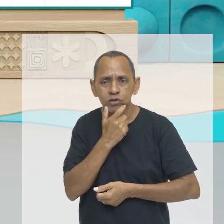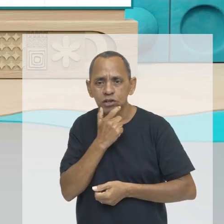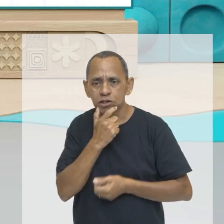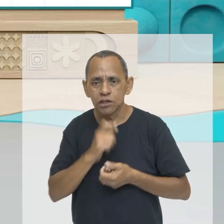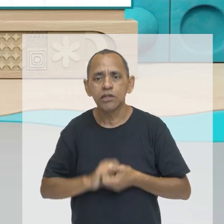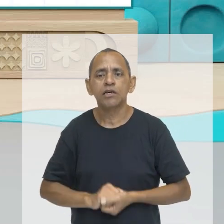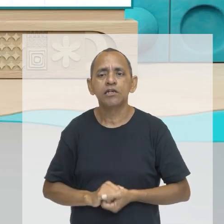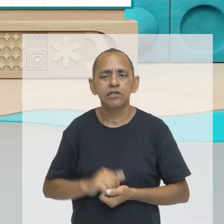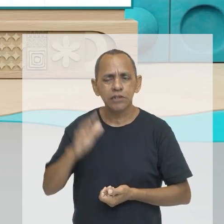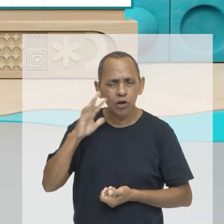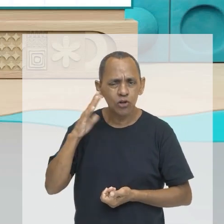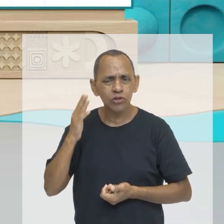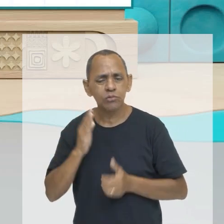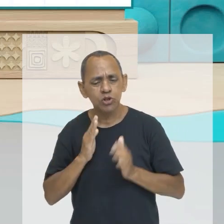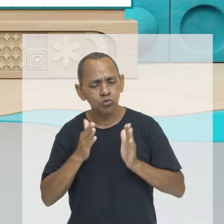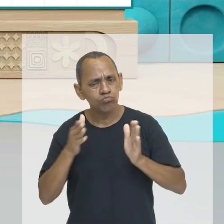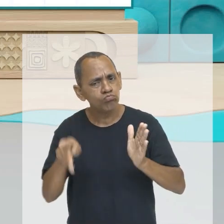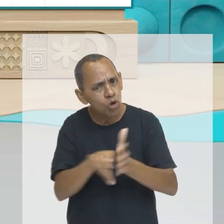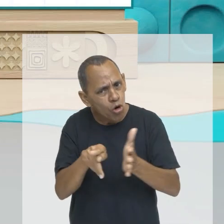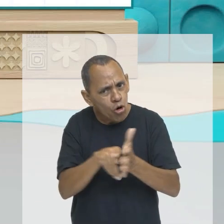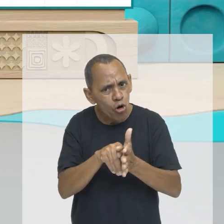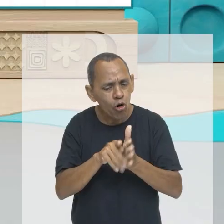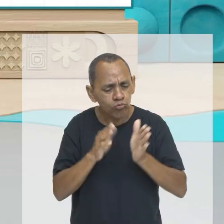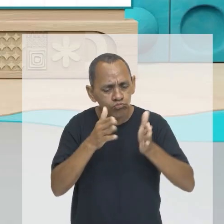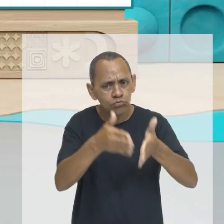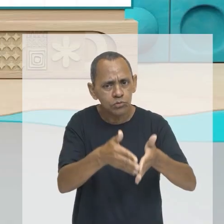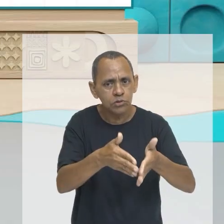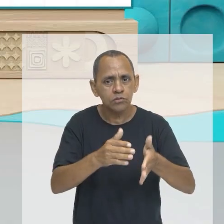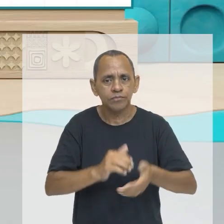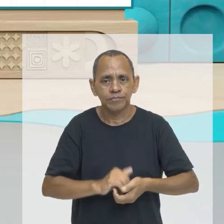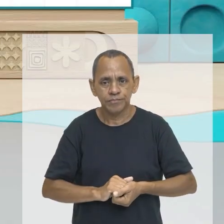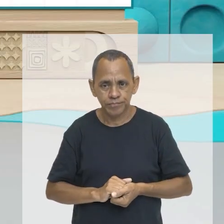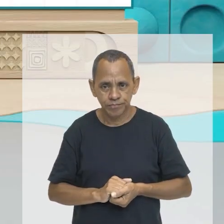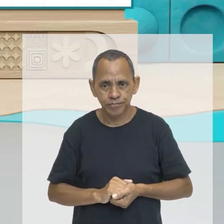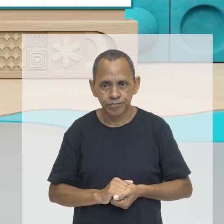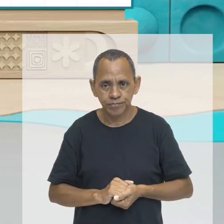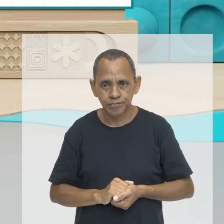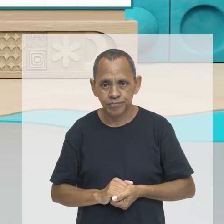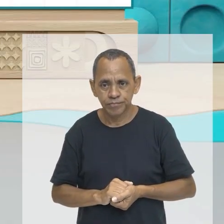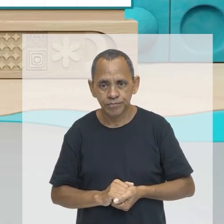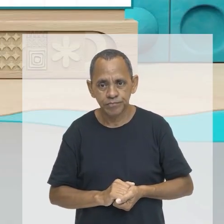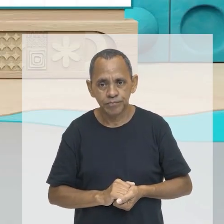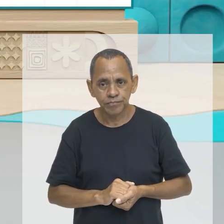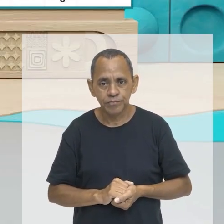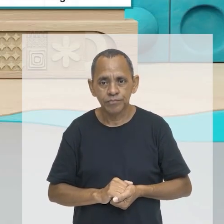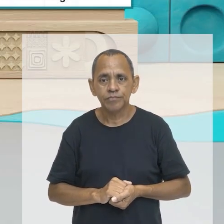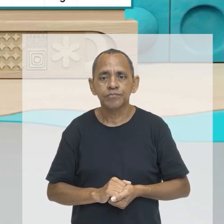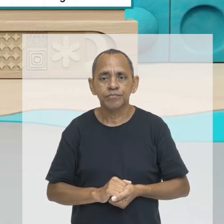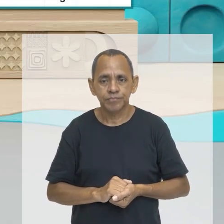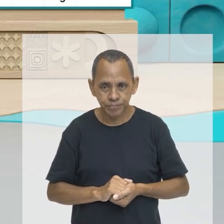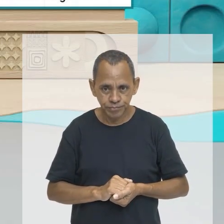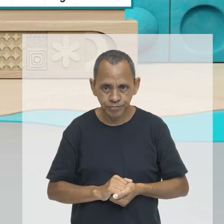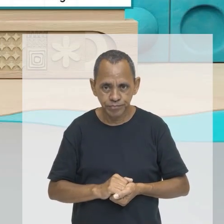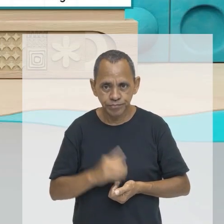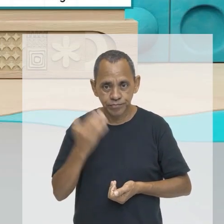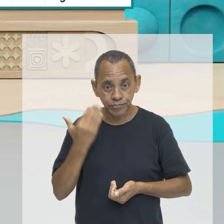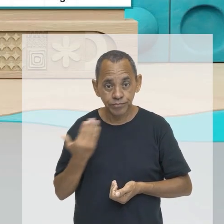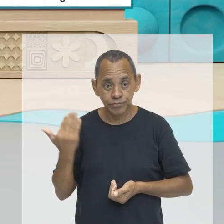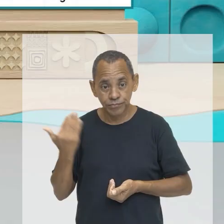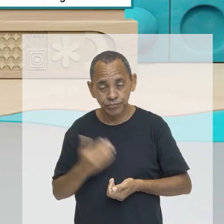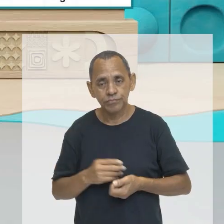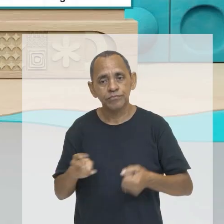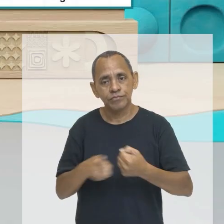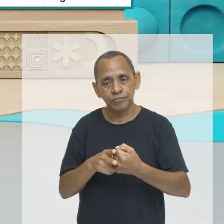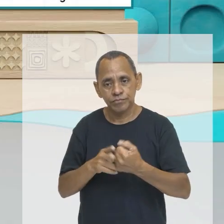situações bem específicas. E nós vamos passar por tudo isso hoje. Vamos ver a definição dos verbos modais, então. Então, os